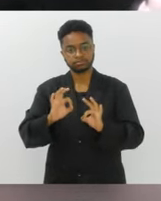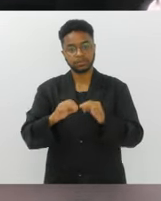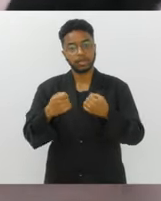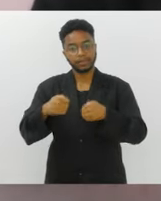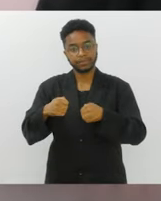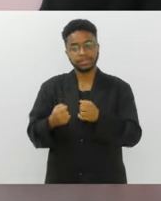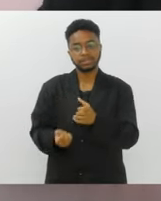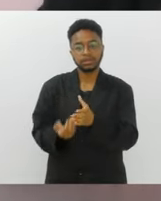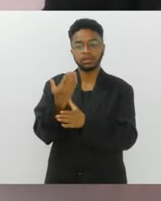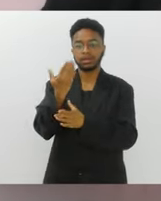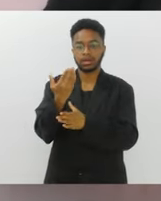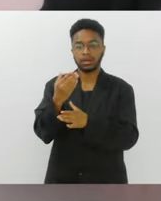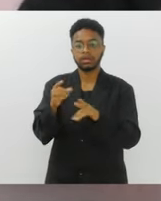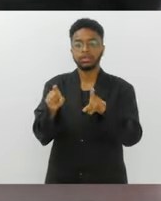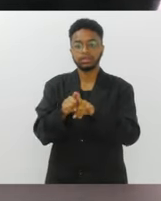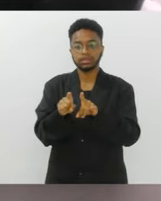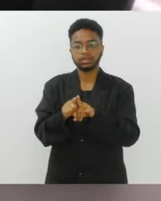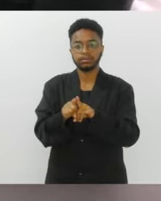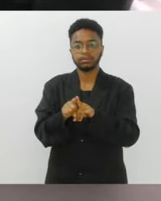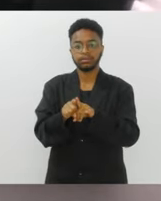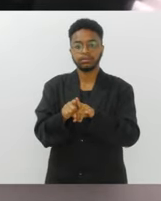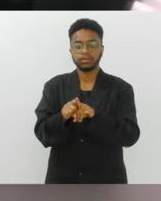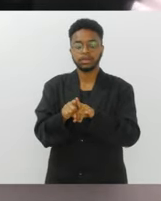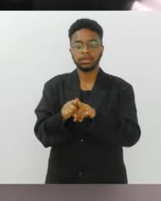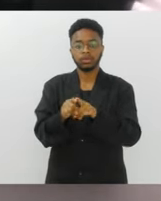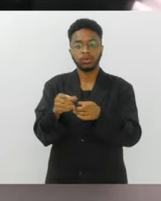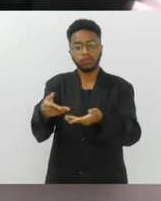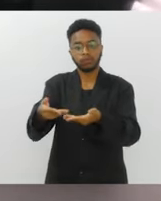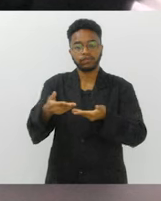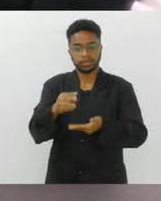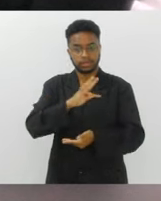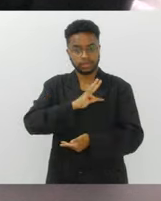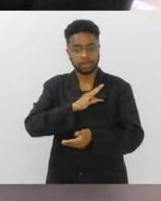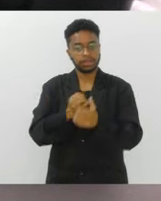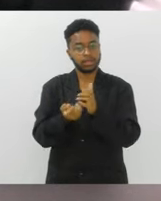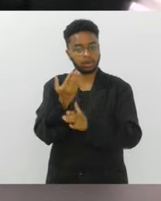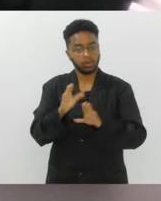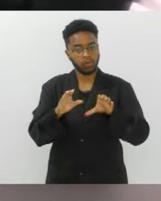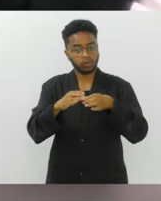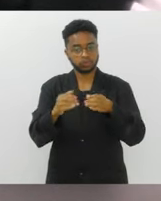criar e pegar os técnicos, criar uma comissão conosco,